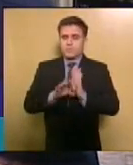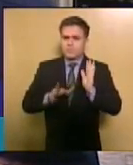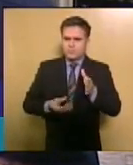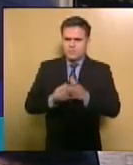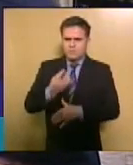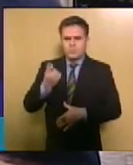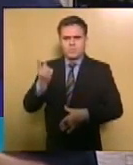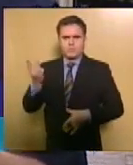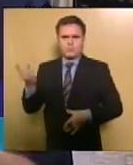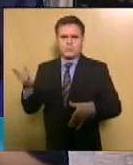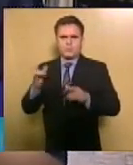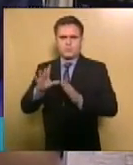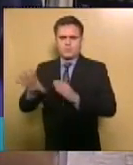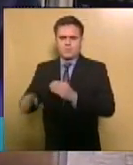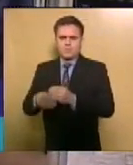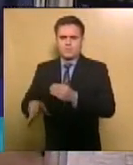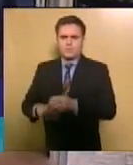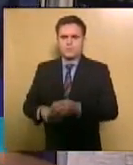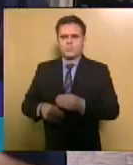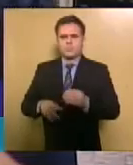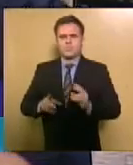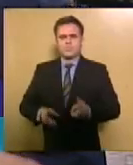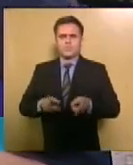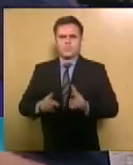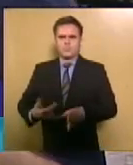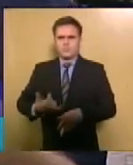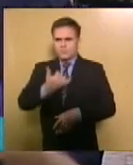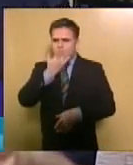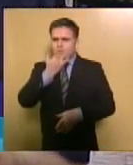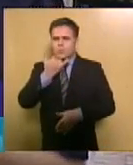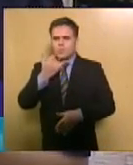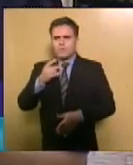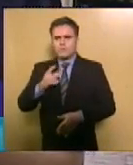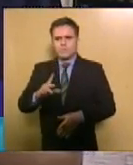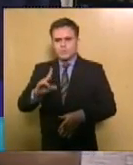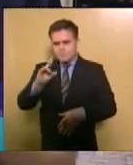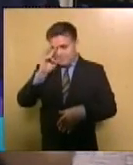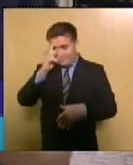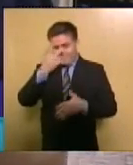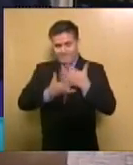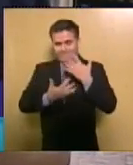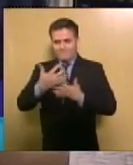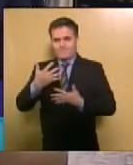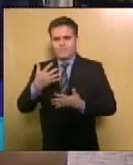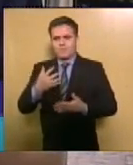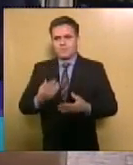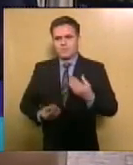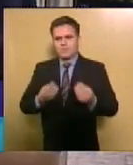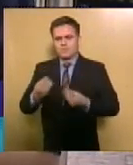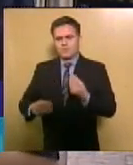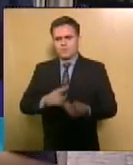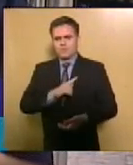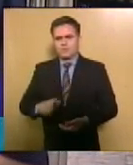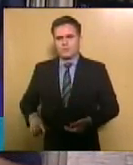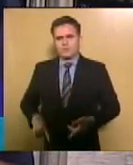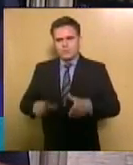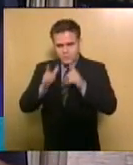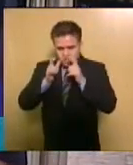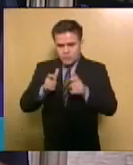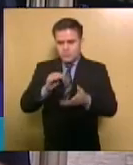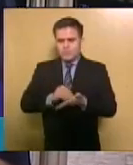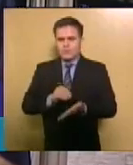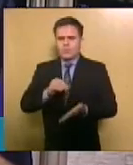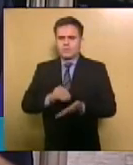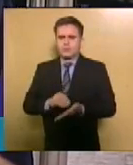pod execo impl pronto então vamos corrigindo né e a gente percebe o quanto é falta de interesses né nesse sentido MMO de de